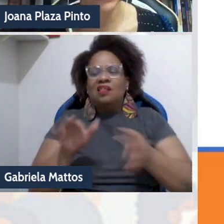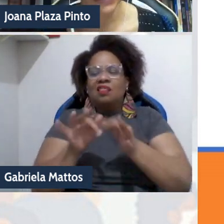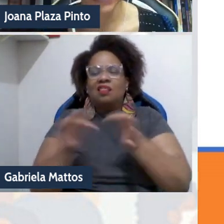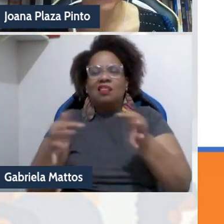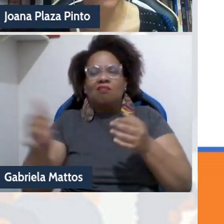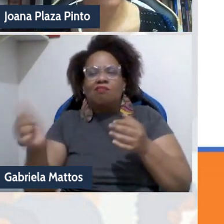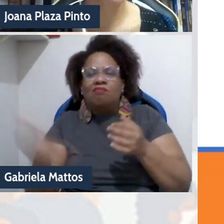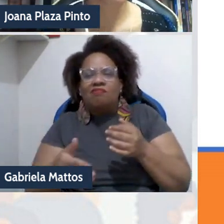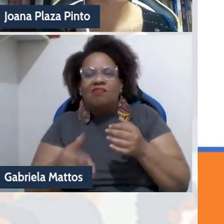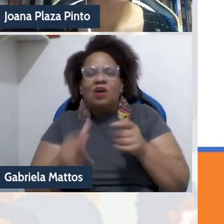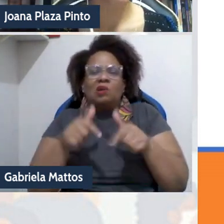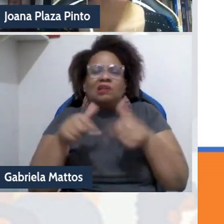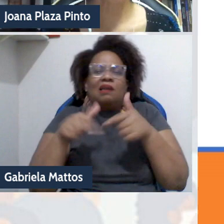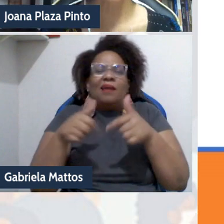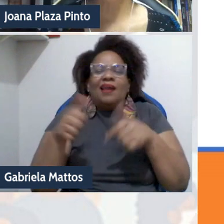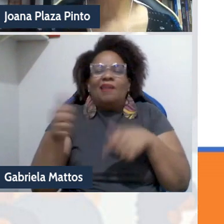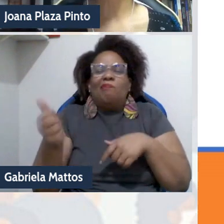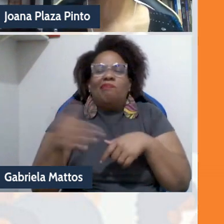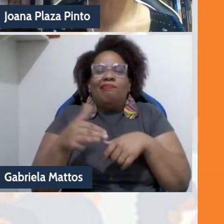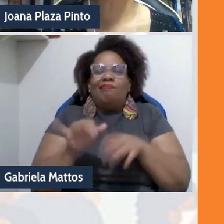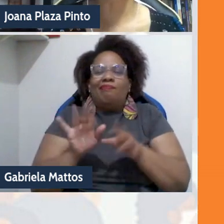empregos precários.